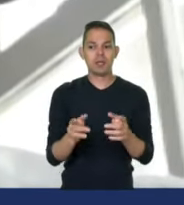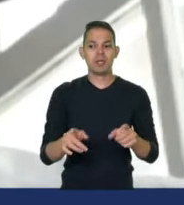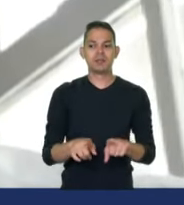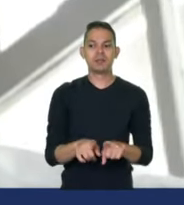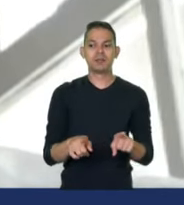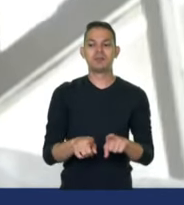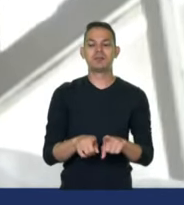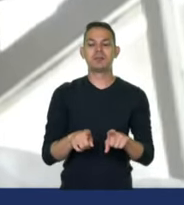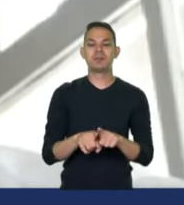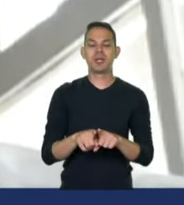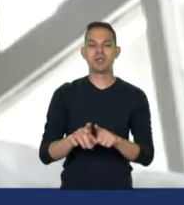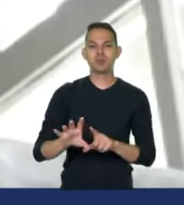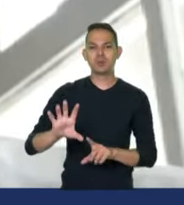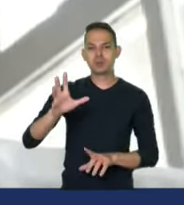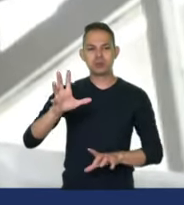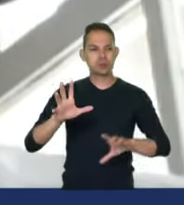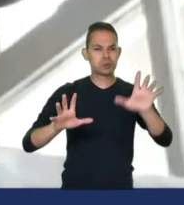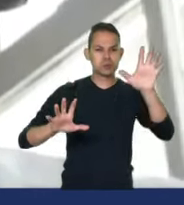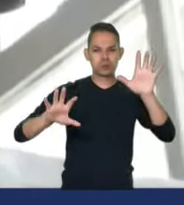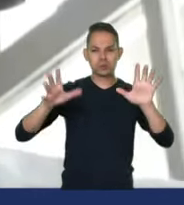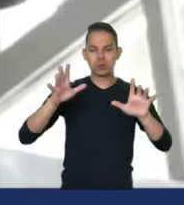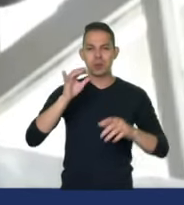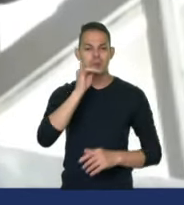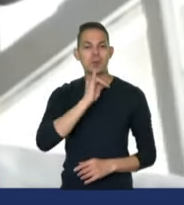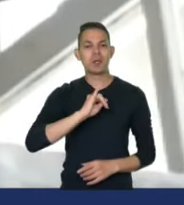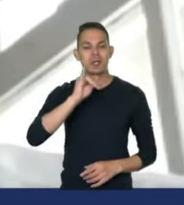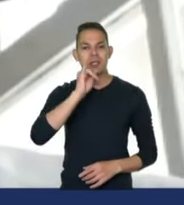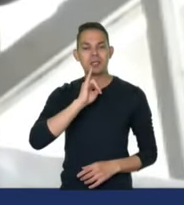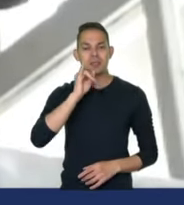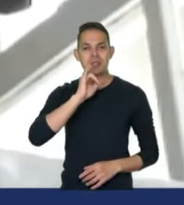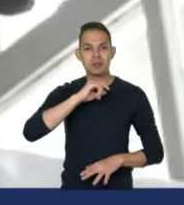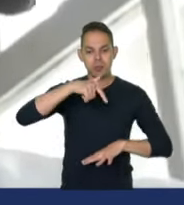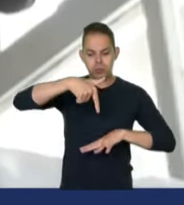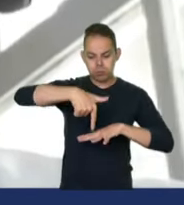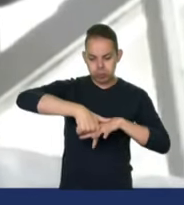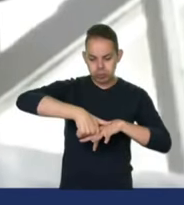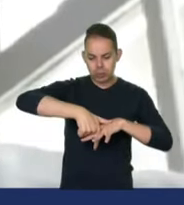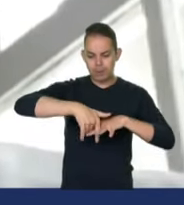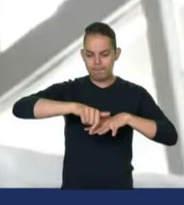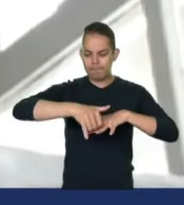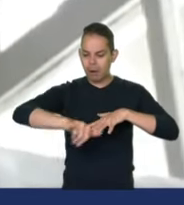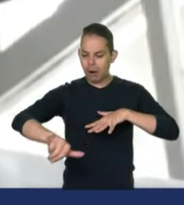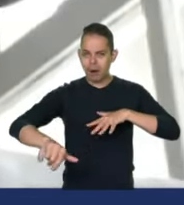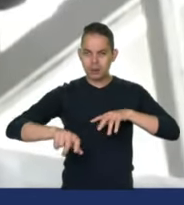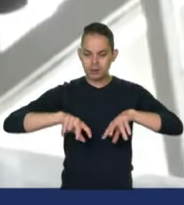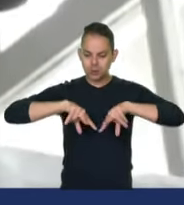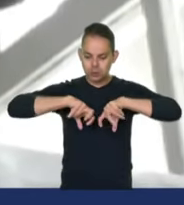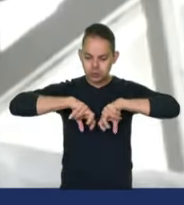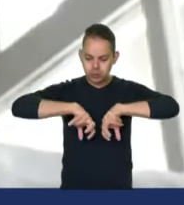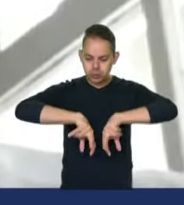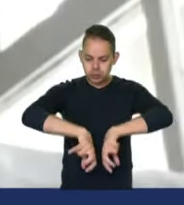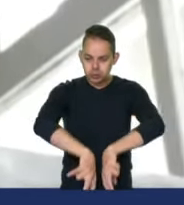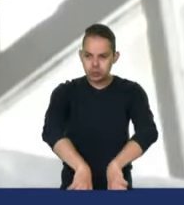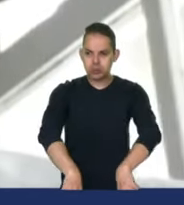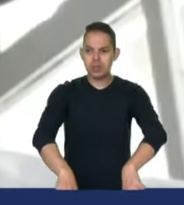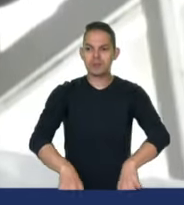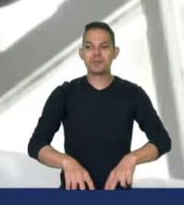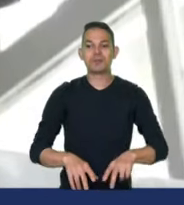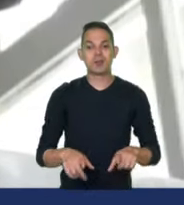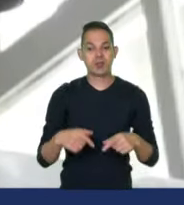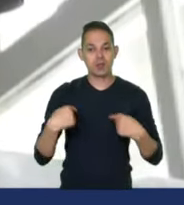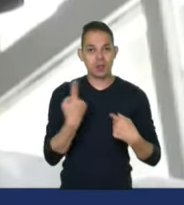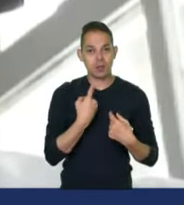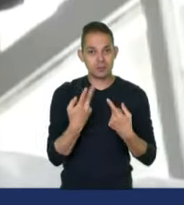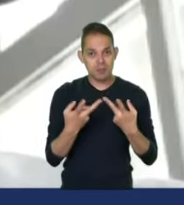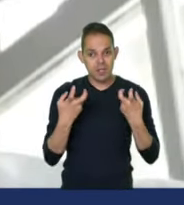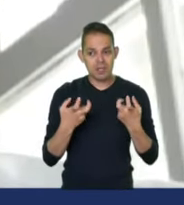ligados às atividades econômicas, como, por exemplo, a mineração, são outros desses efeitos que a gente vê e precisam ser